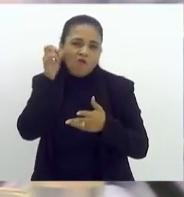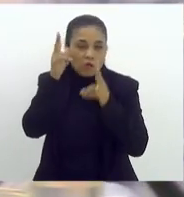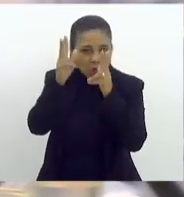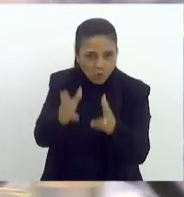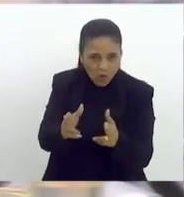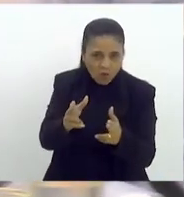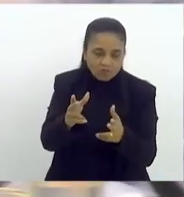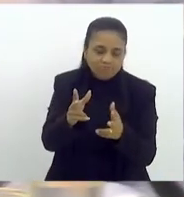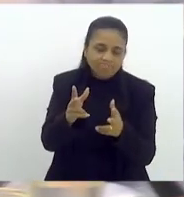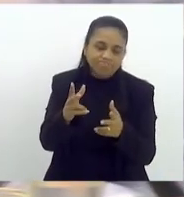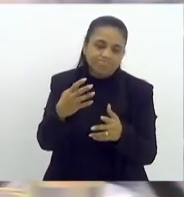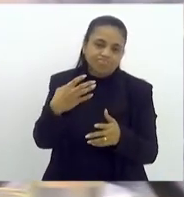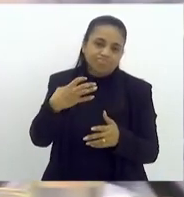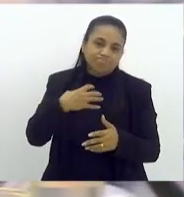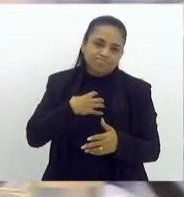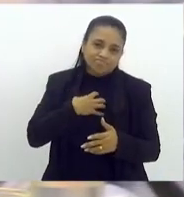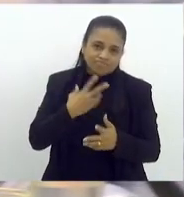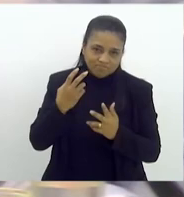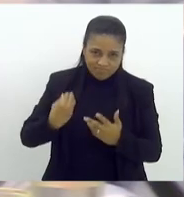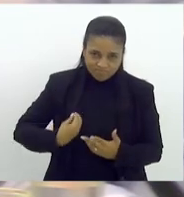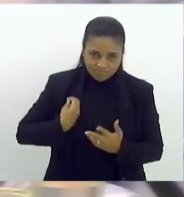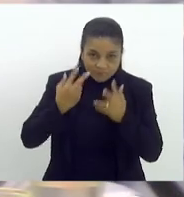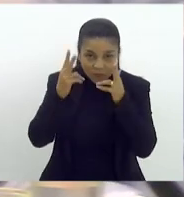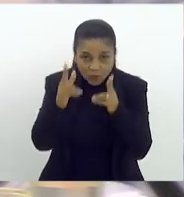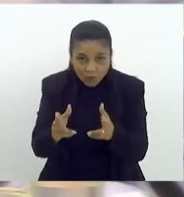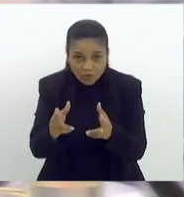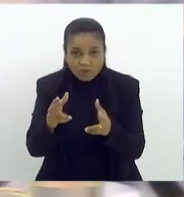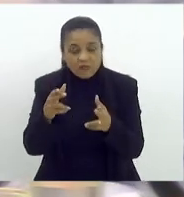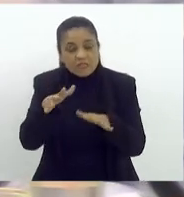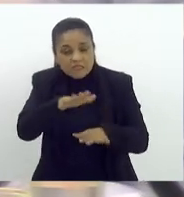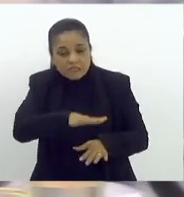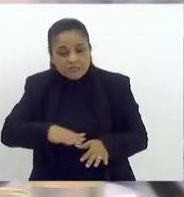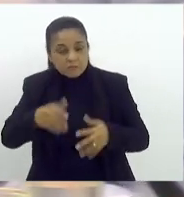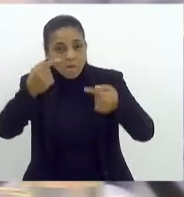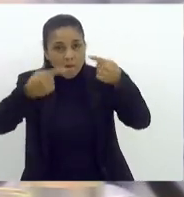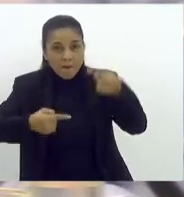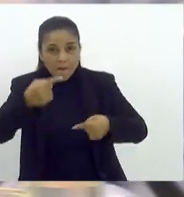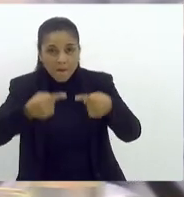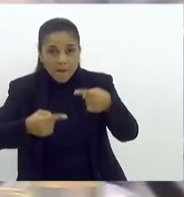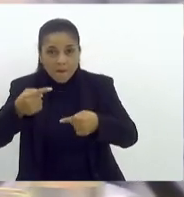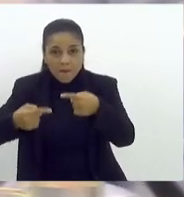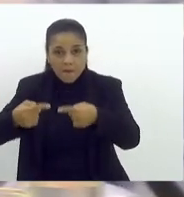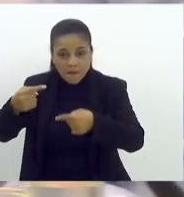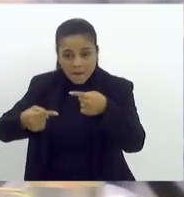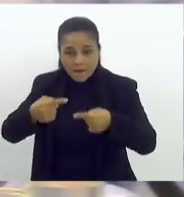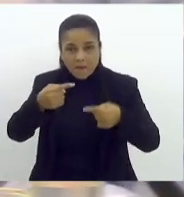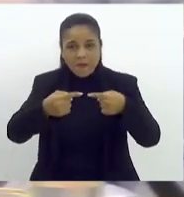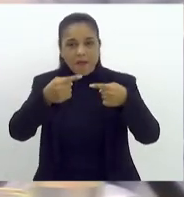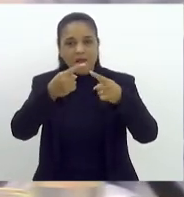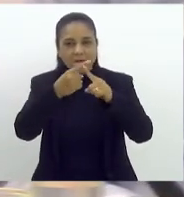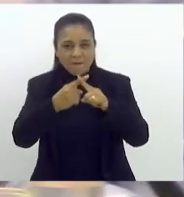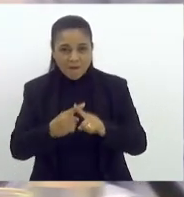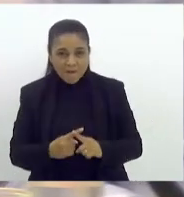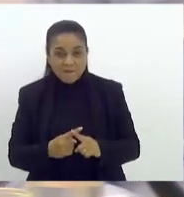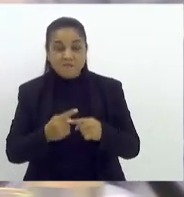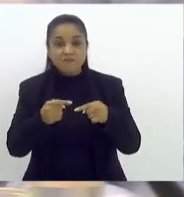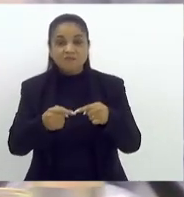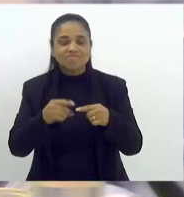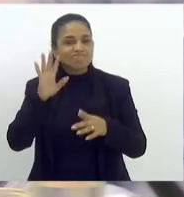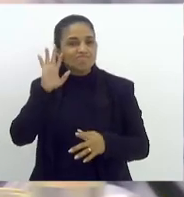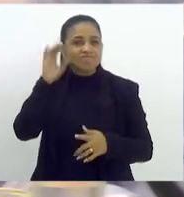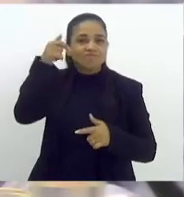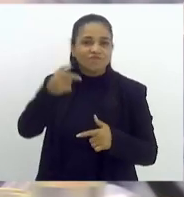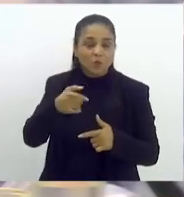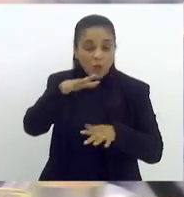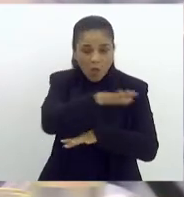coisa que você e a partir disso o espaço que aconteceu as batalhas pegou fogo E aí a gente tomou uma decisão de